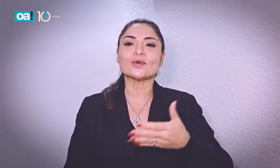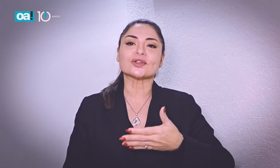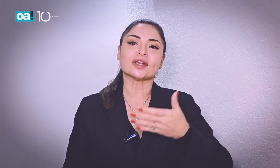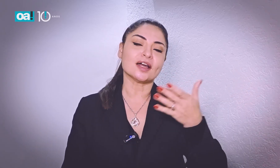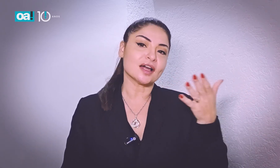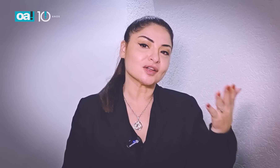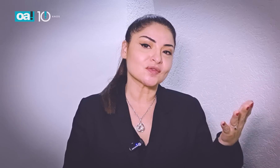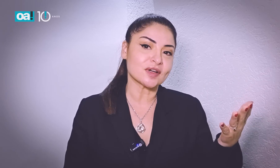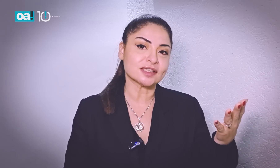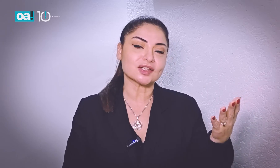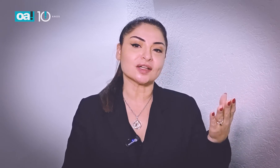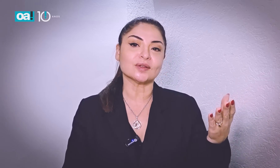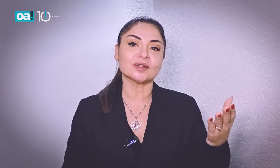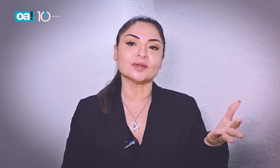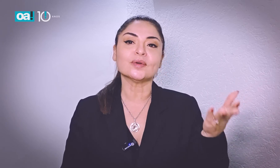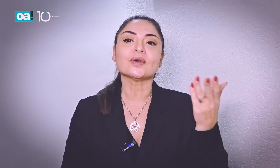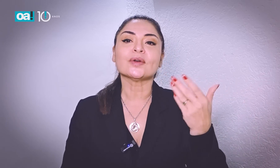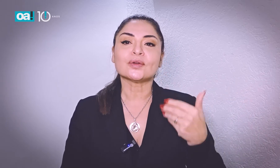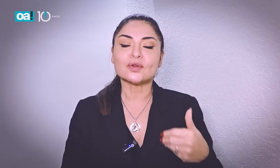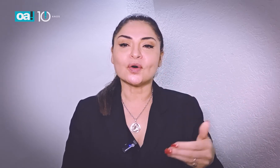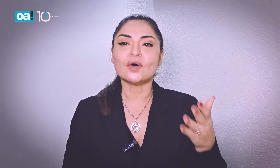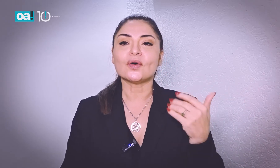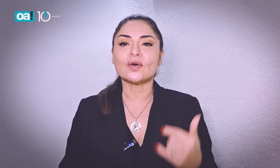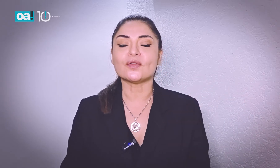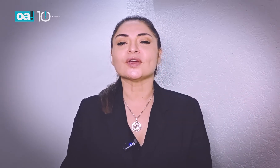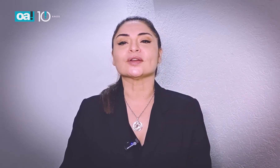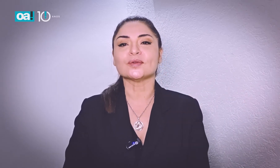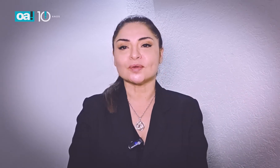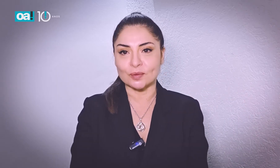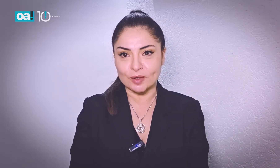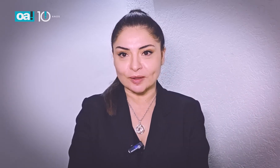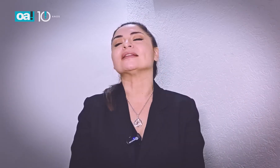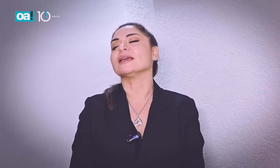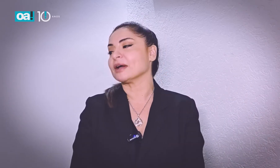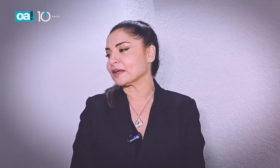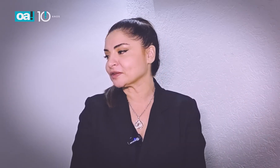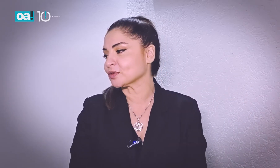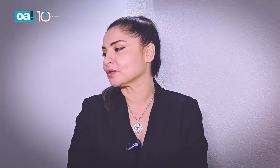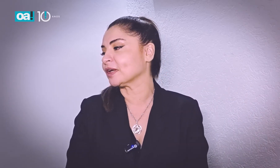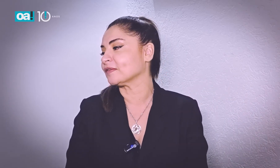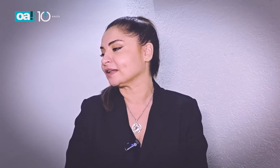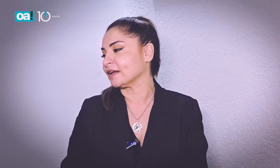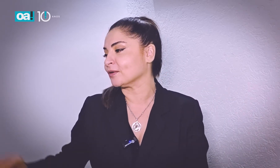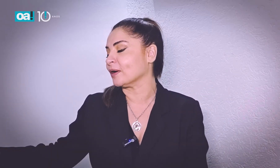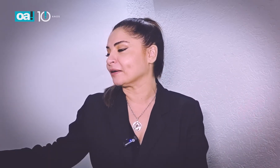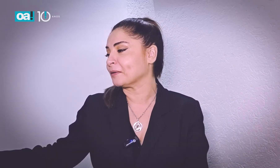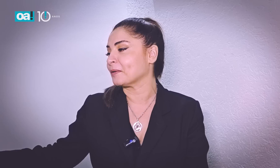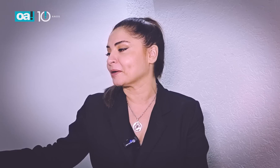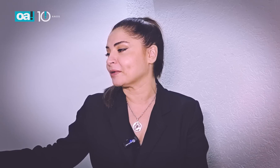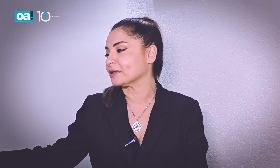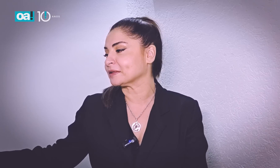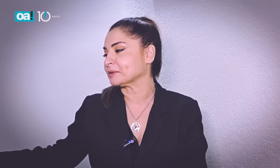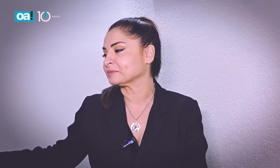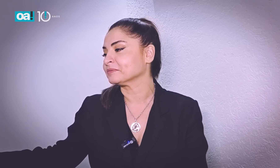está hoje na Advocacia Geral da União do governo Lula. Tem mais. Deixa eu ver o que vai ter agora.